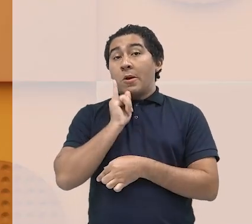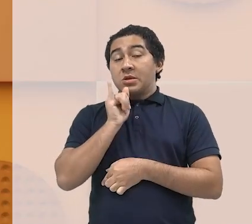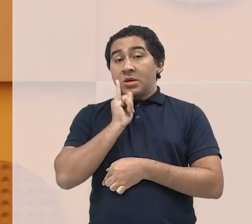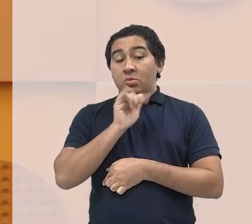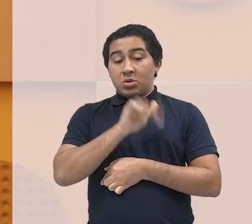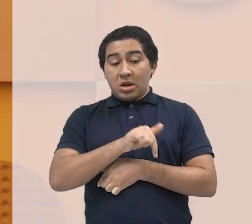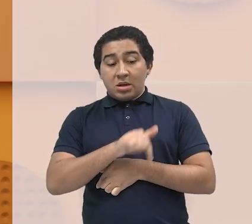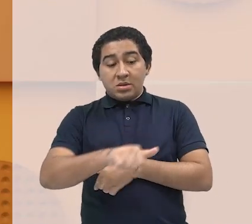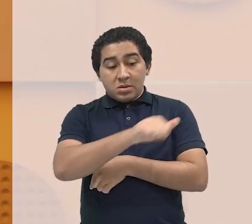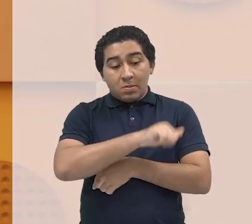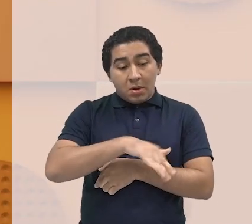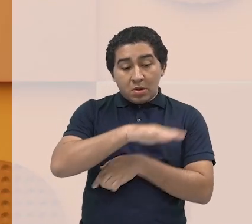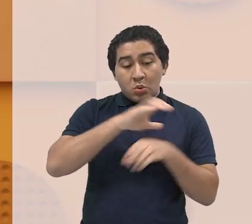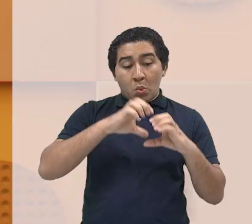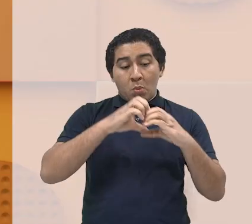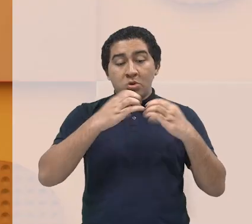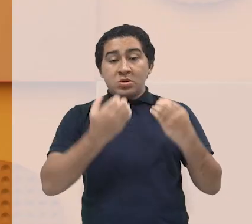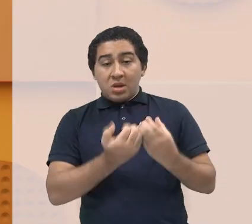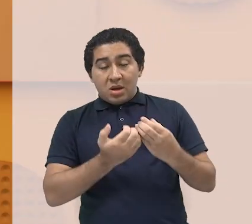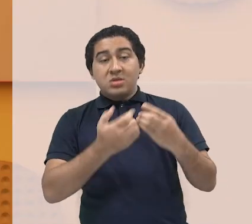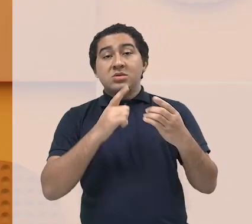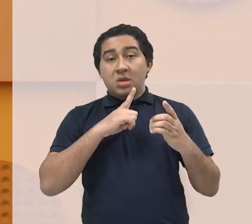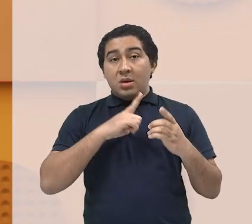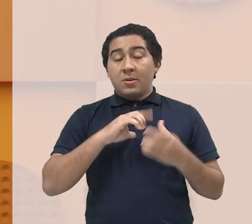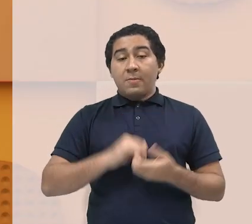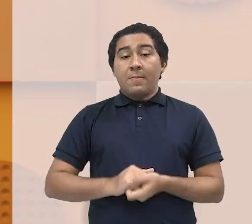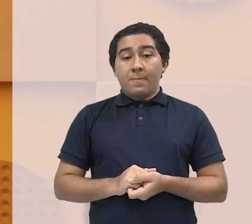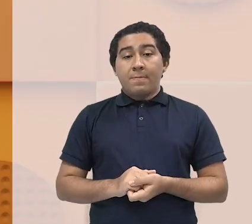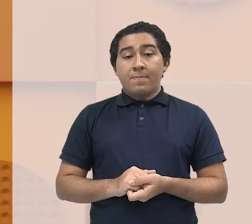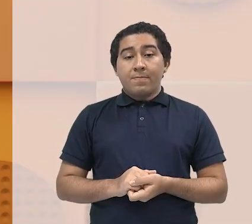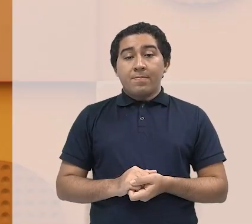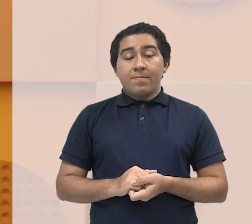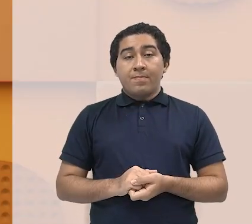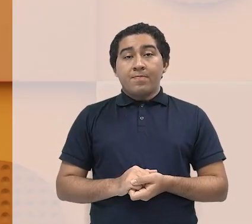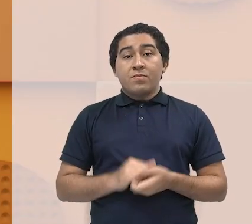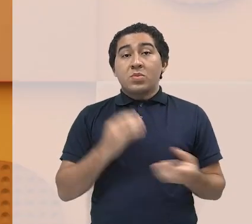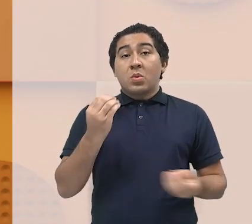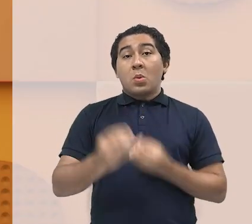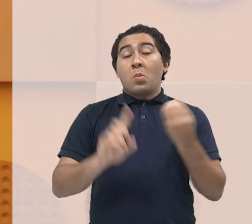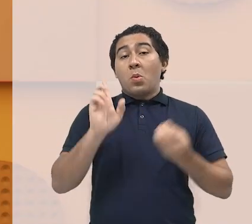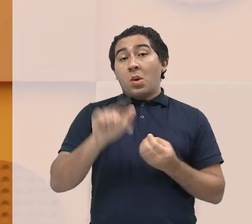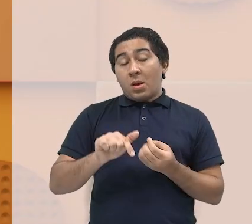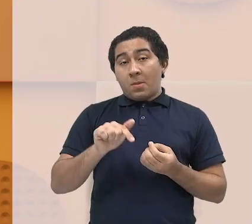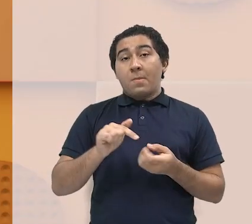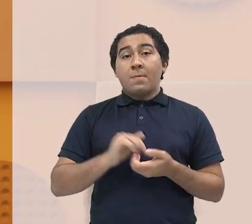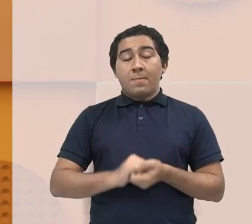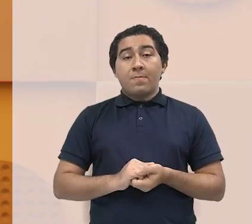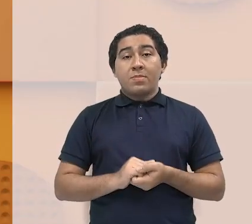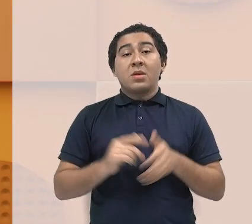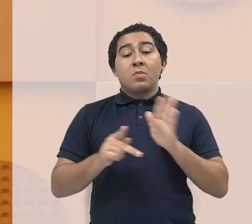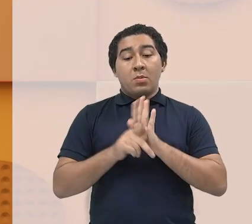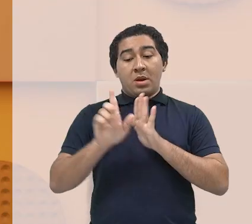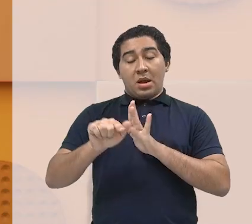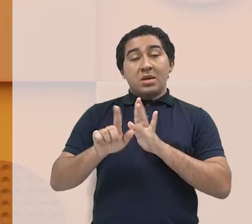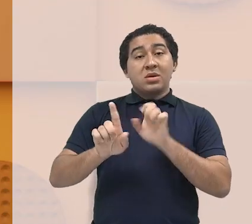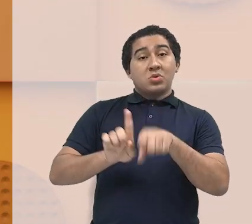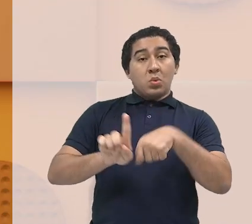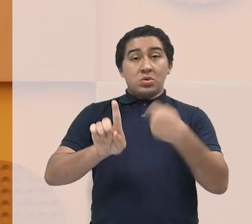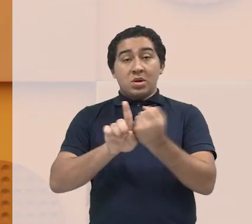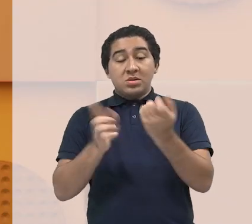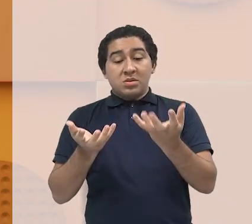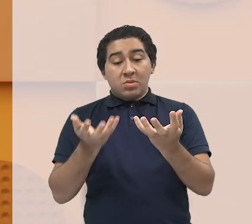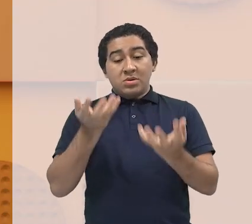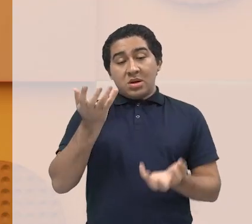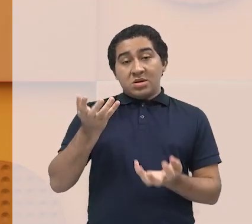dessas marginalização de comunidades, que é expressa através dessas desigualdades sociais, é